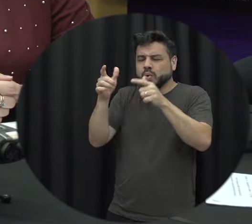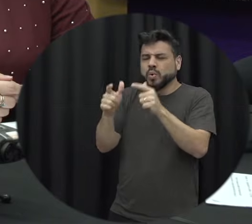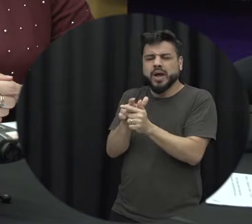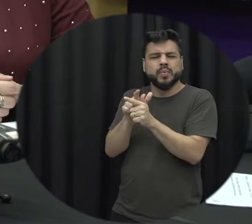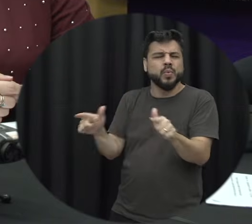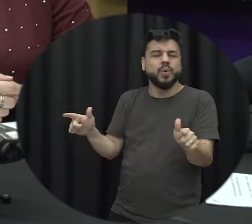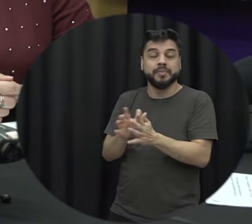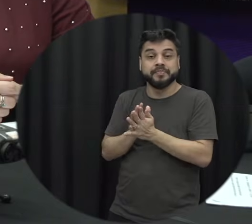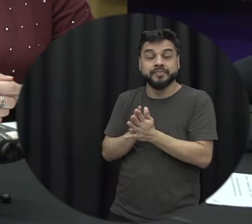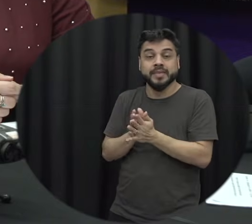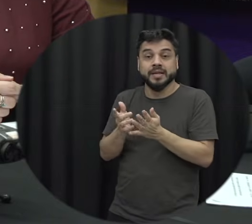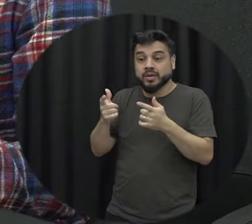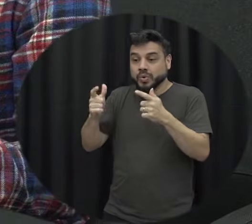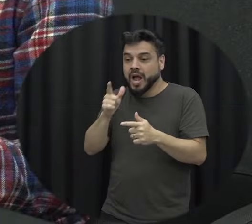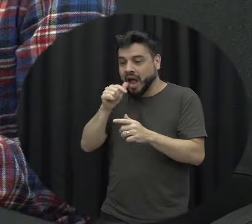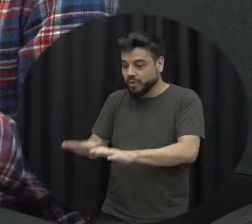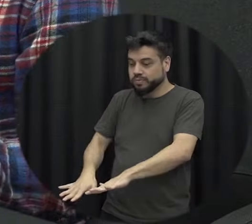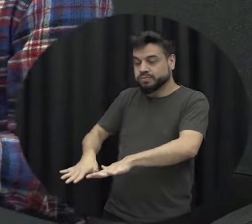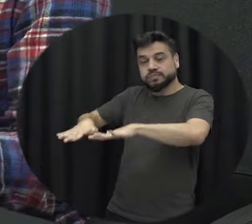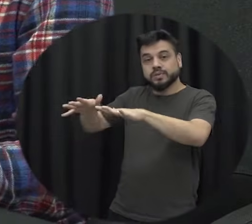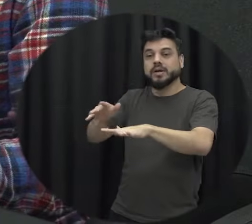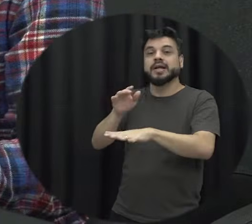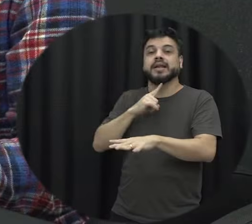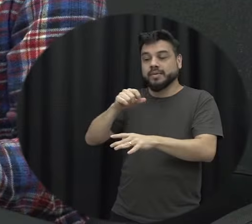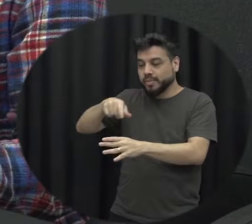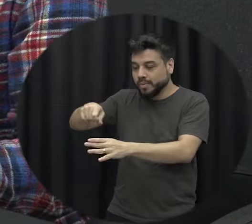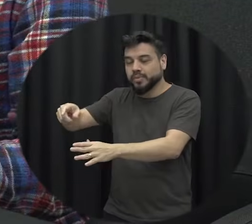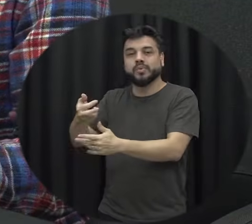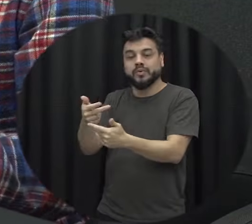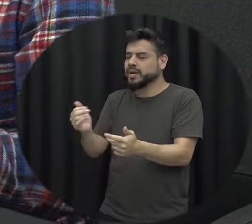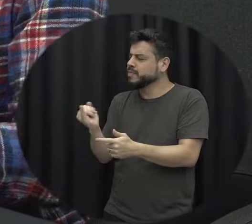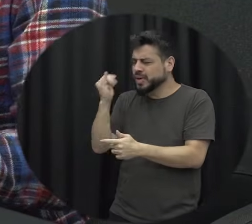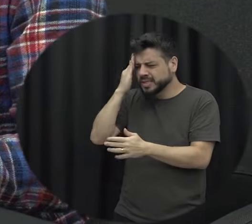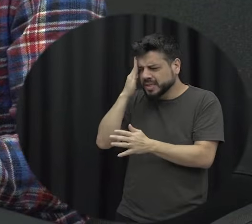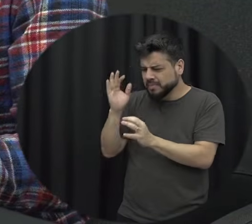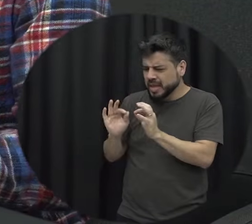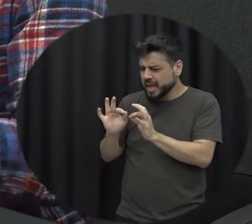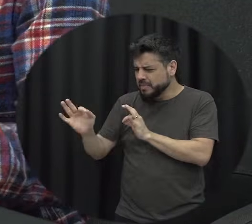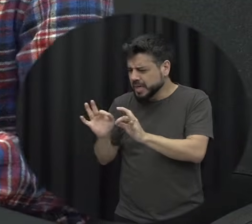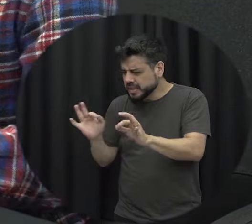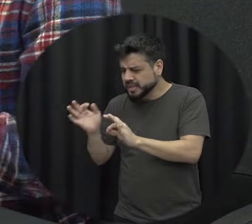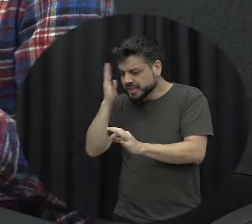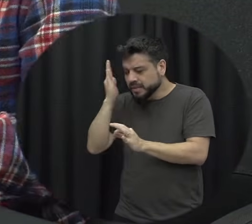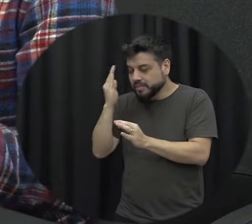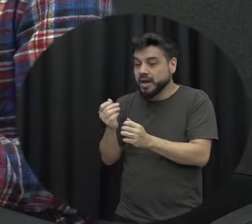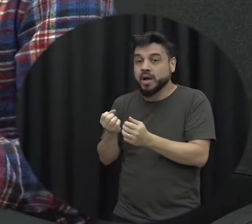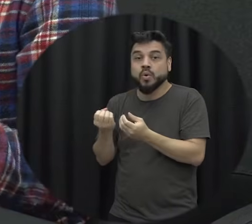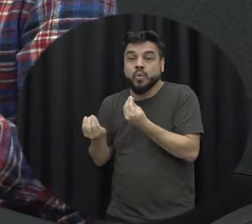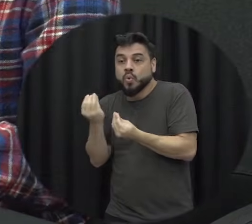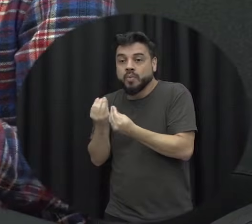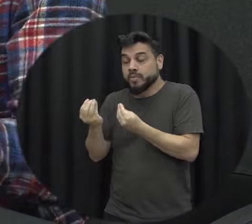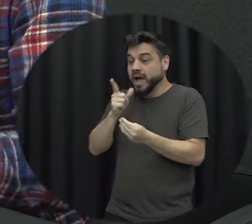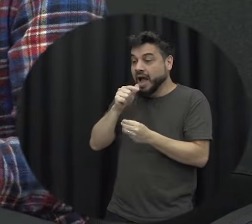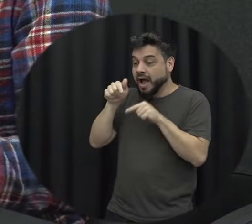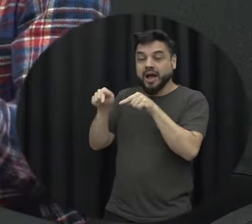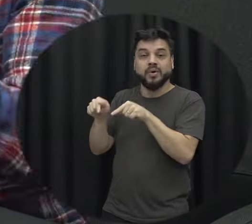região fértil ela fica muito mais próxima ao rio. E para eles era importante fazer medidas de distribuição de